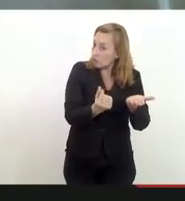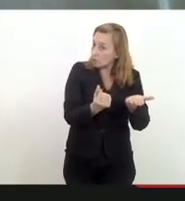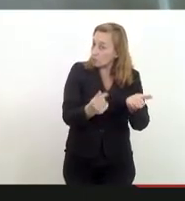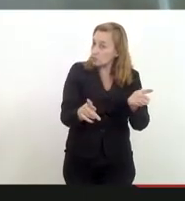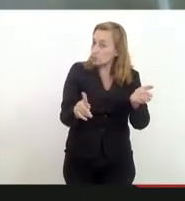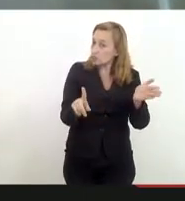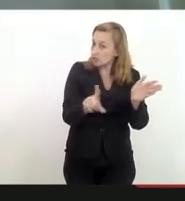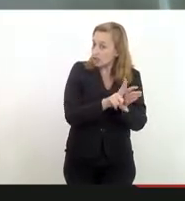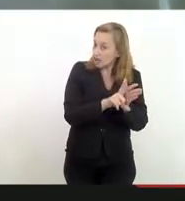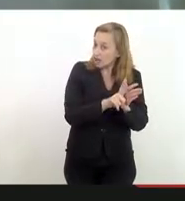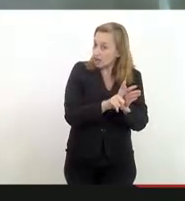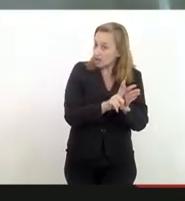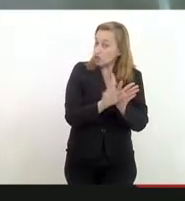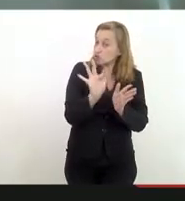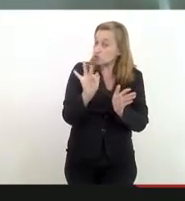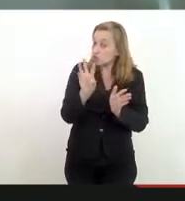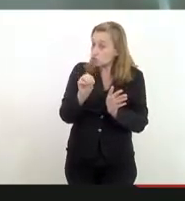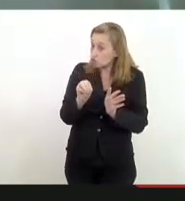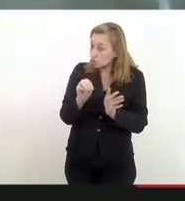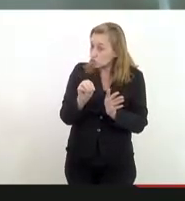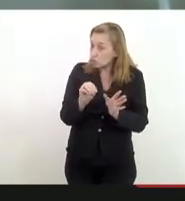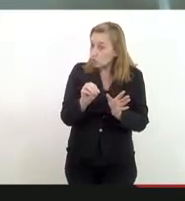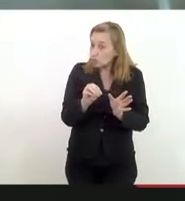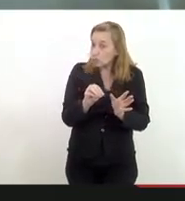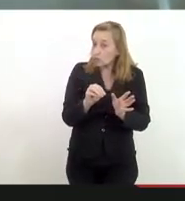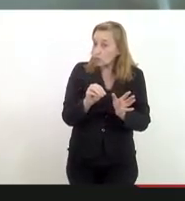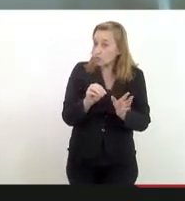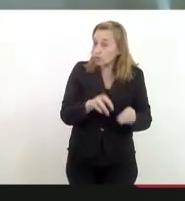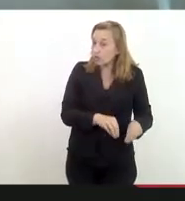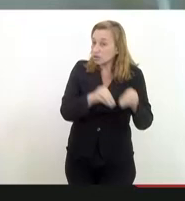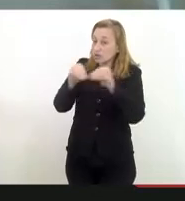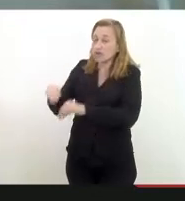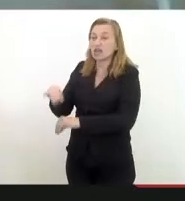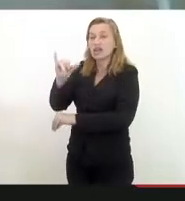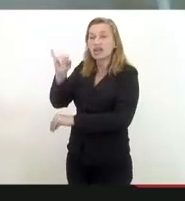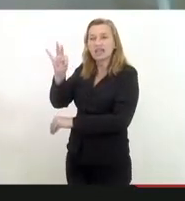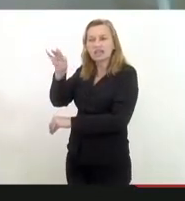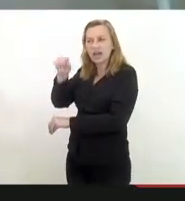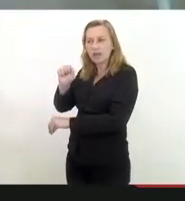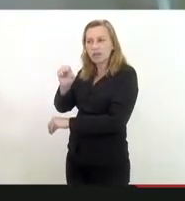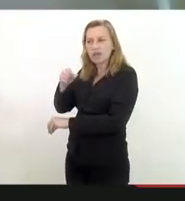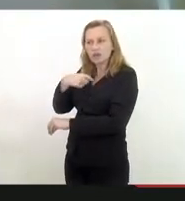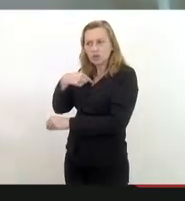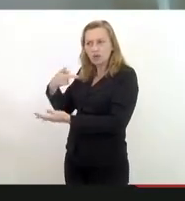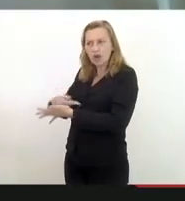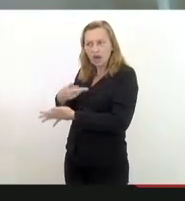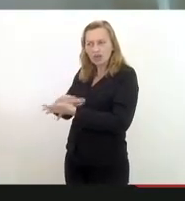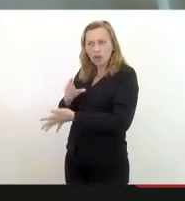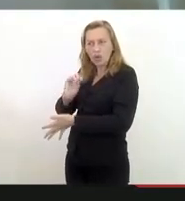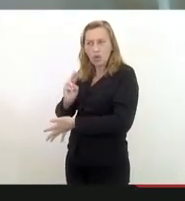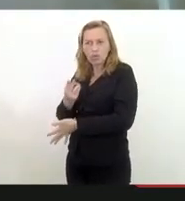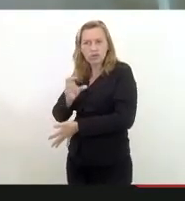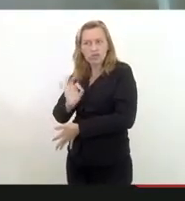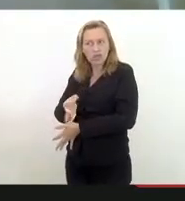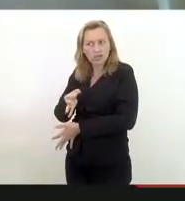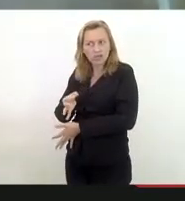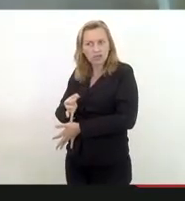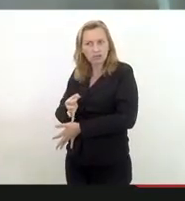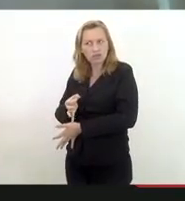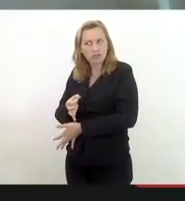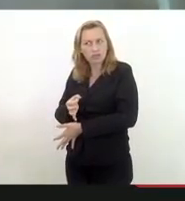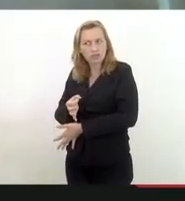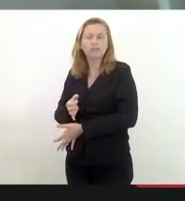lei, do fundo, para o IETAP. Me corrijam se eu estiver errada. Então, eu